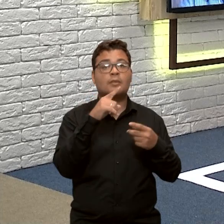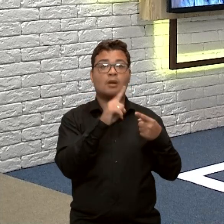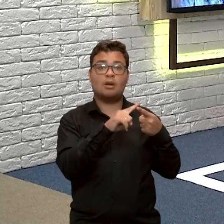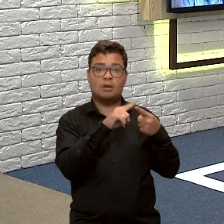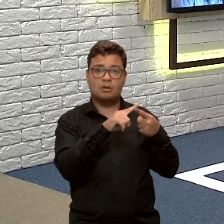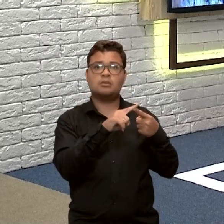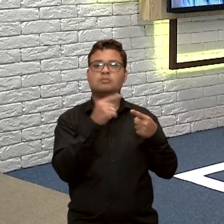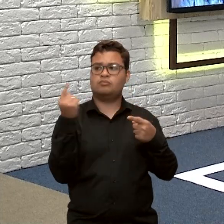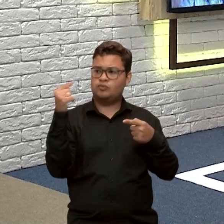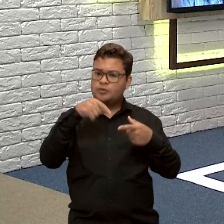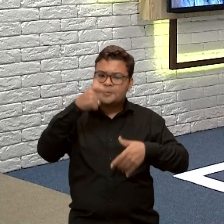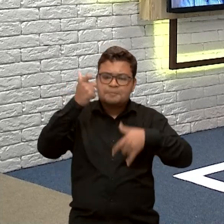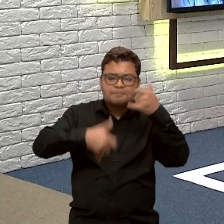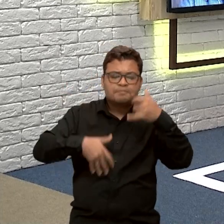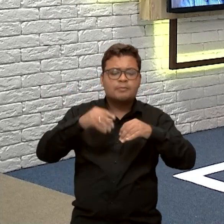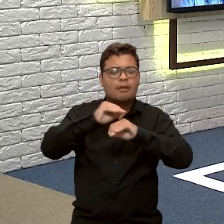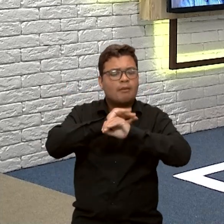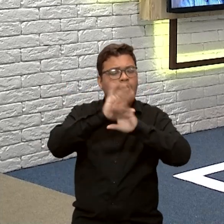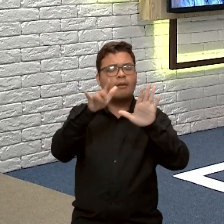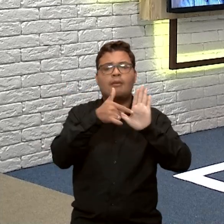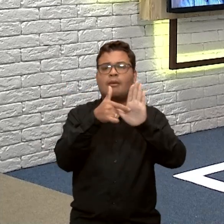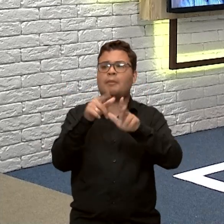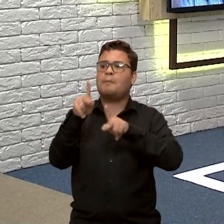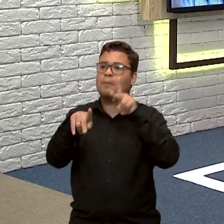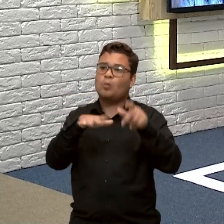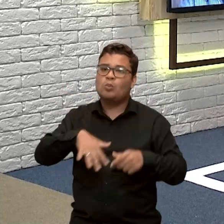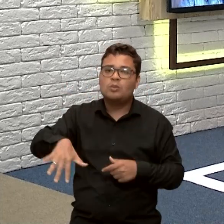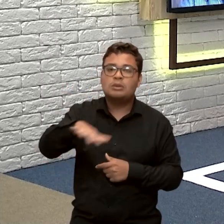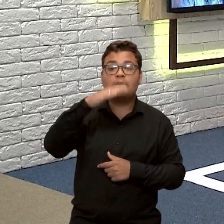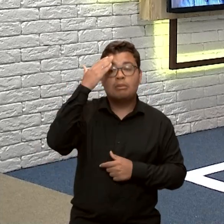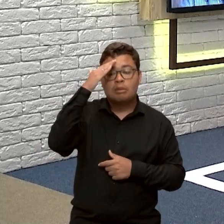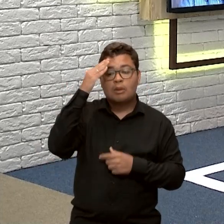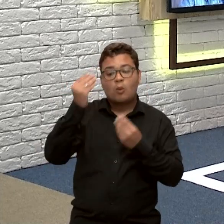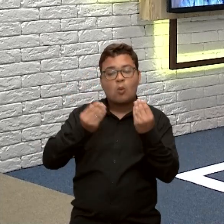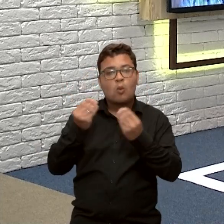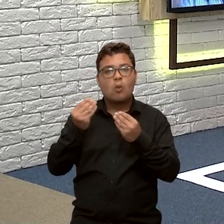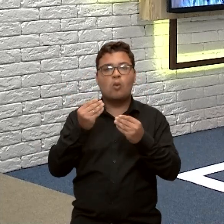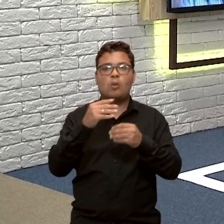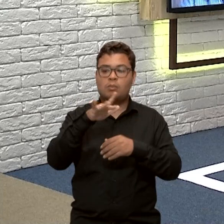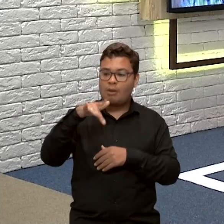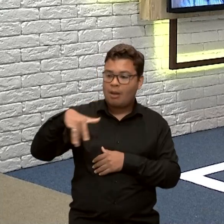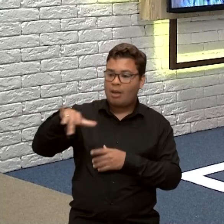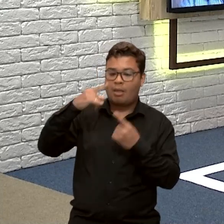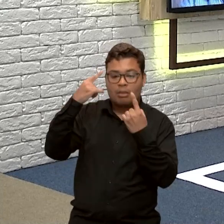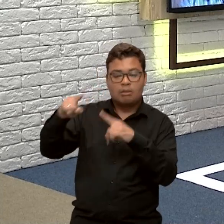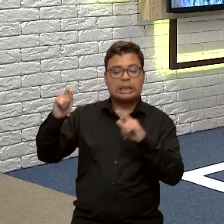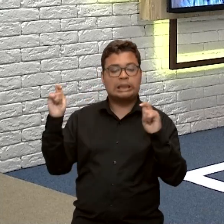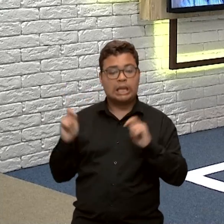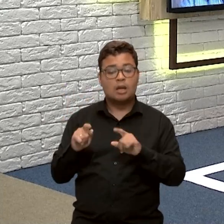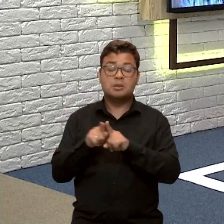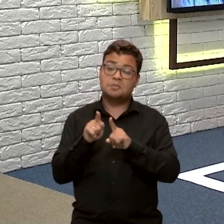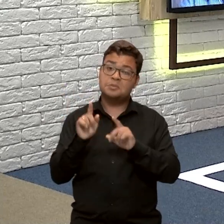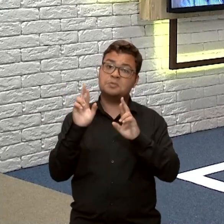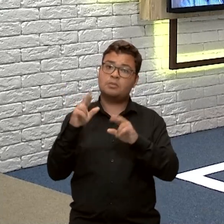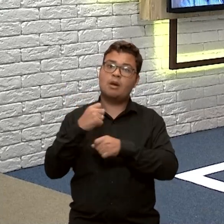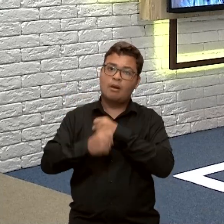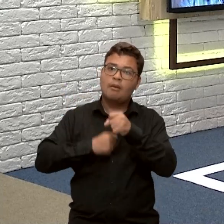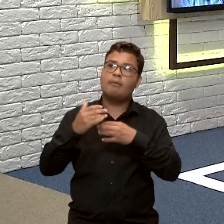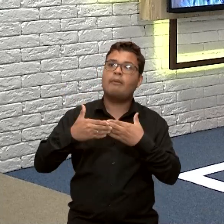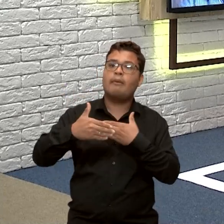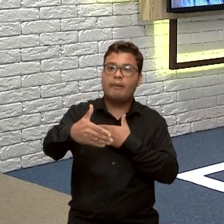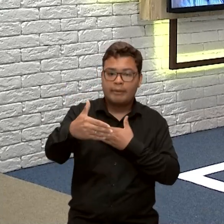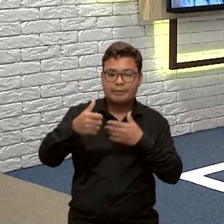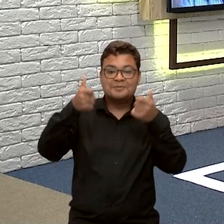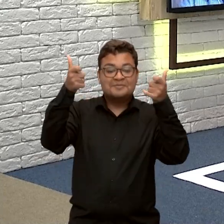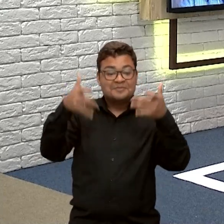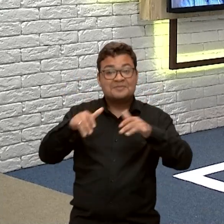Bom, acho que o Wellington tinha travado um pouquinho, mas acho que a resposta foi essa. Bom, vou agradecer aos dois pela participação.